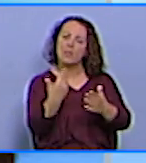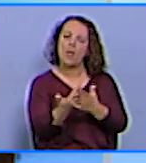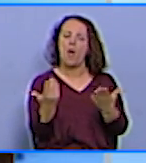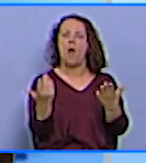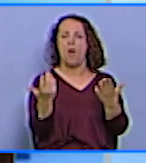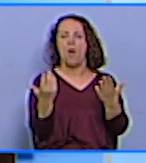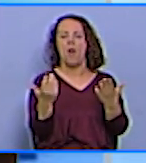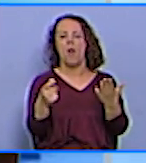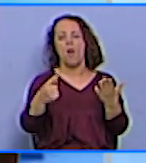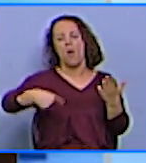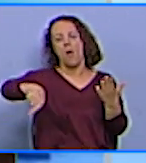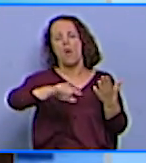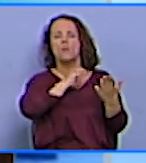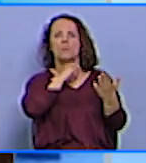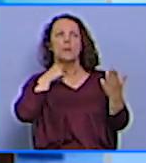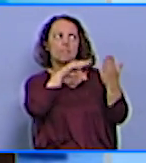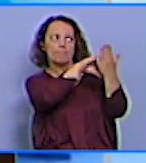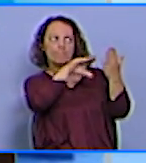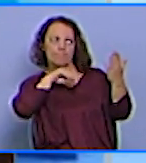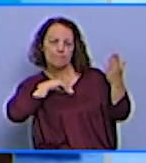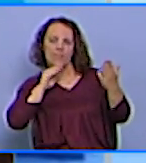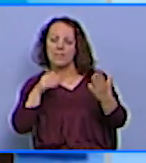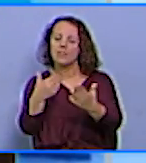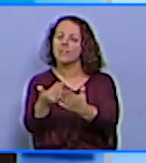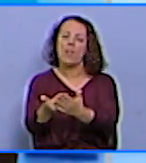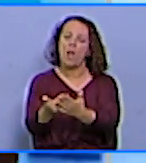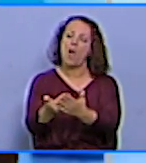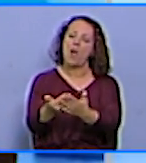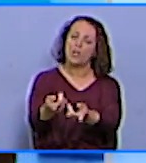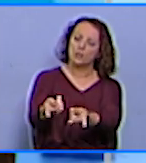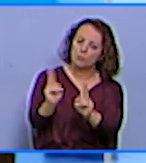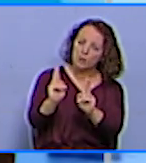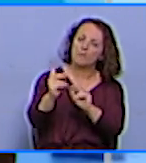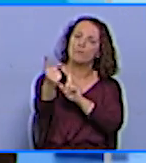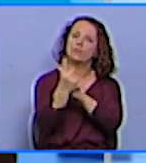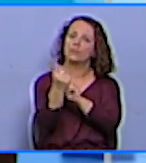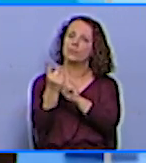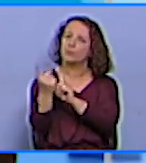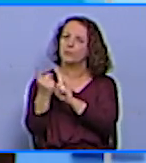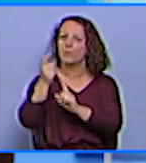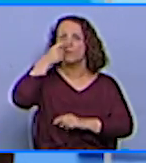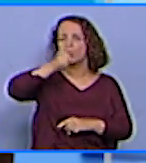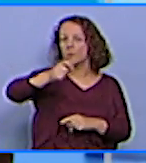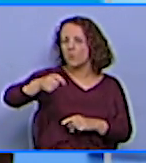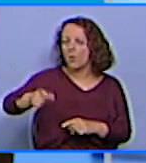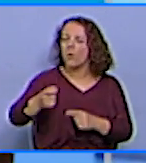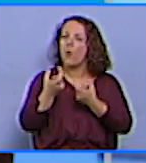presbíteros, pudessem estar mais disponíveis para acolher as pessoas, para a